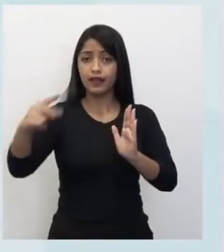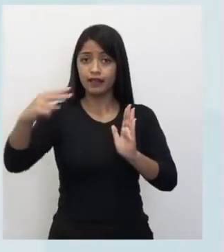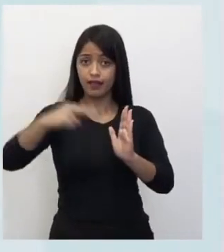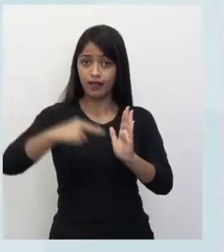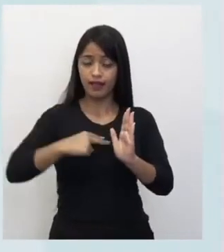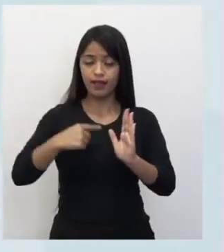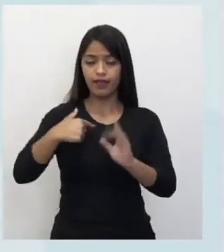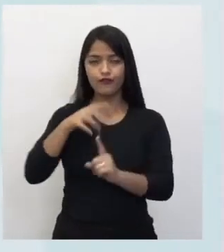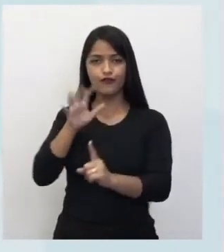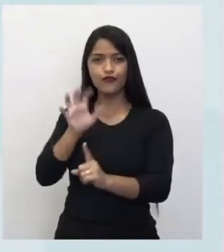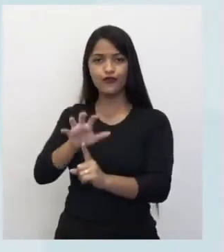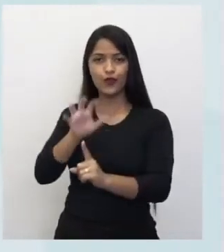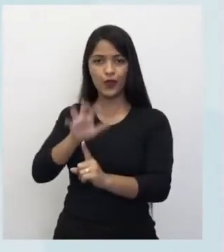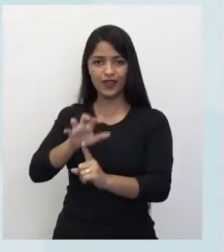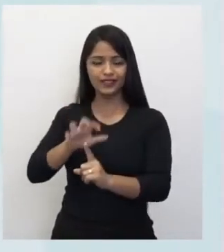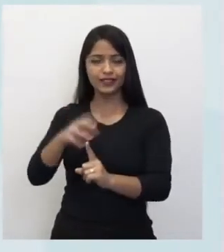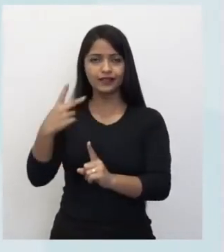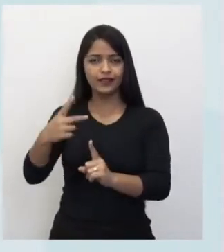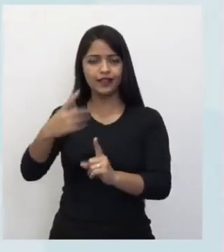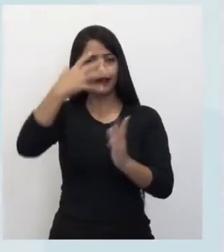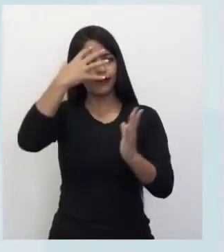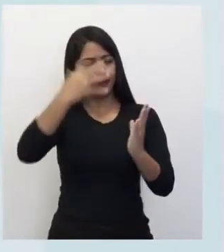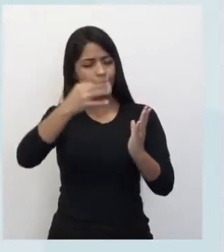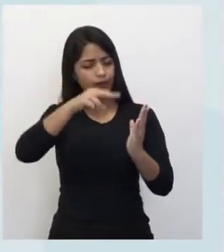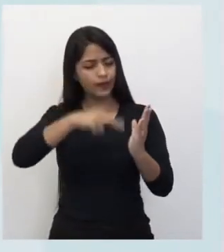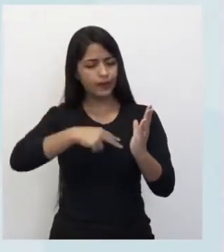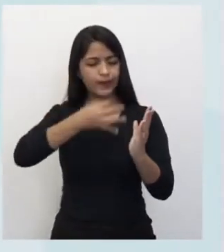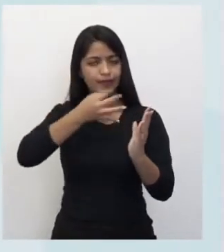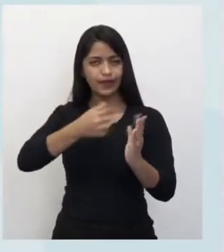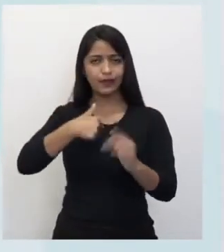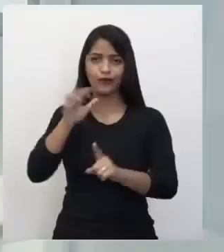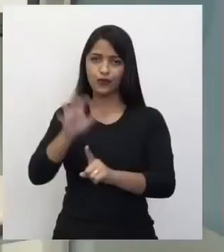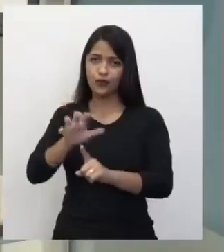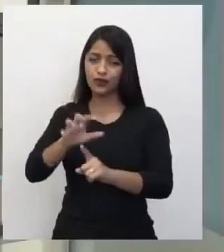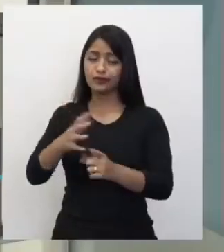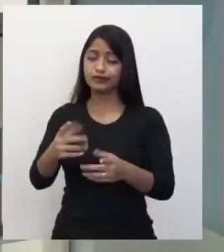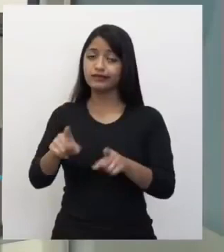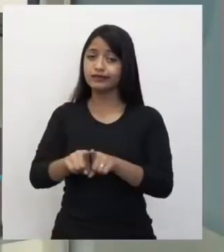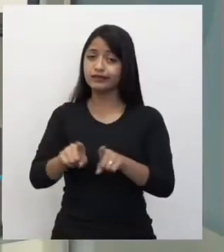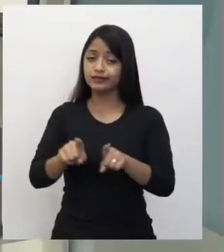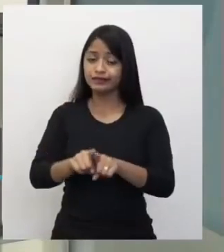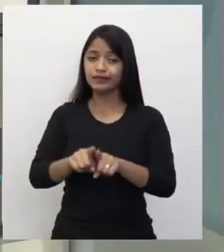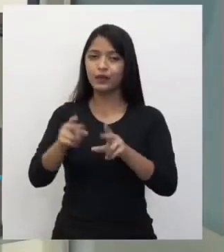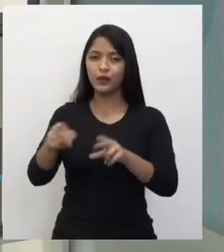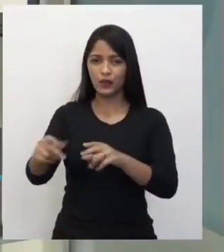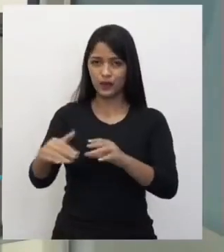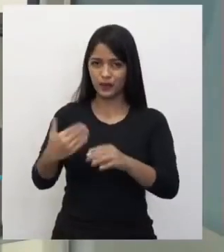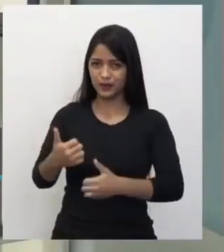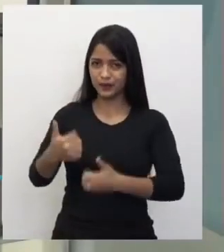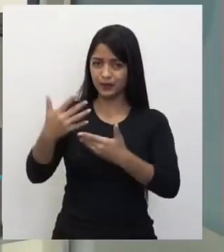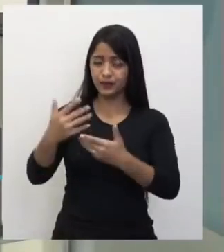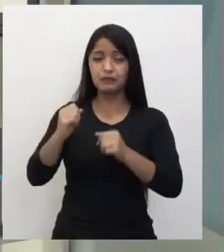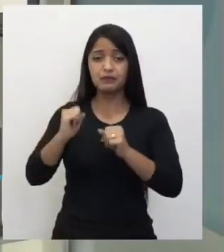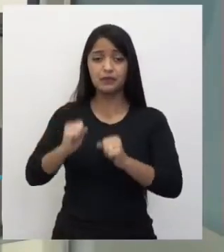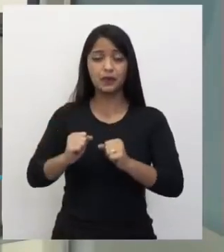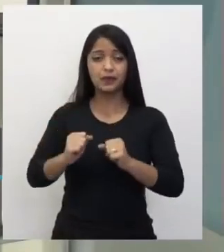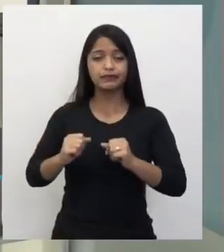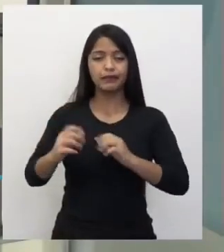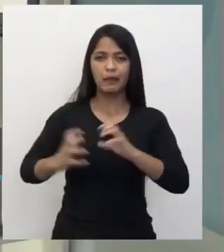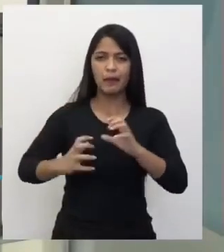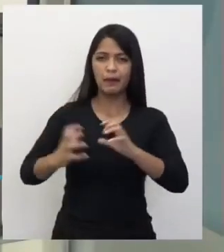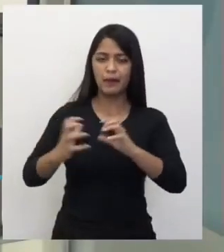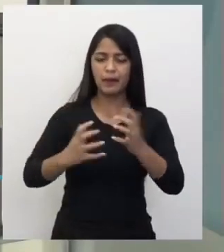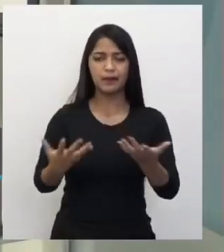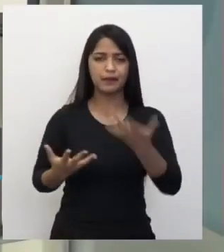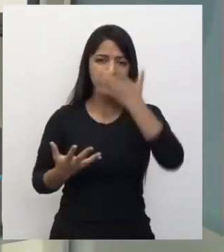compreensão do fato e na formulação de sua própria opinião. Pode dividir grupos, como alguém colocou aqui, ocasionar briga, assim, briga de tapa não,